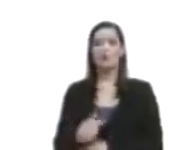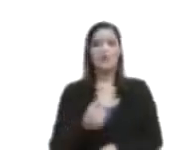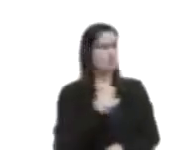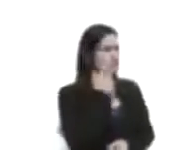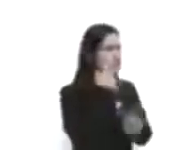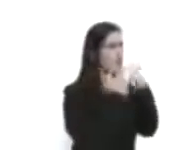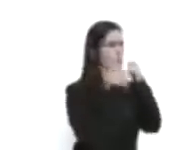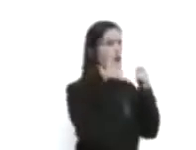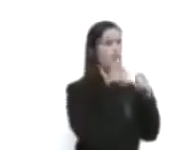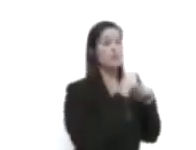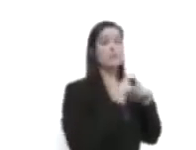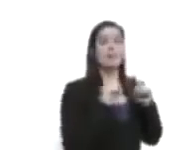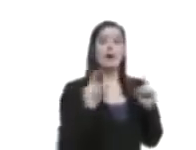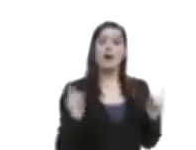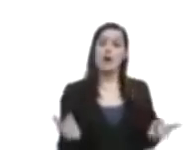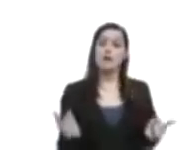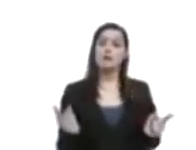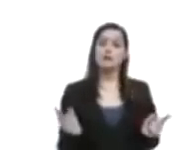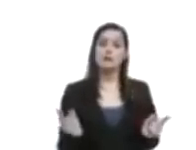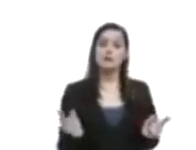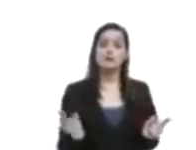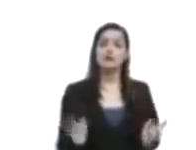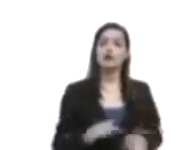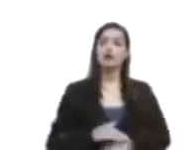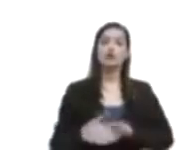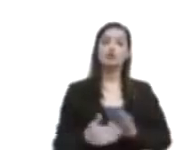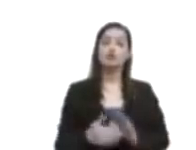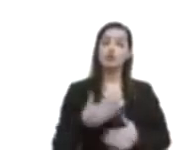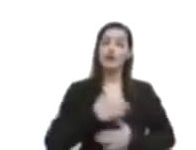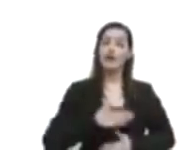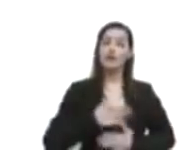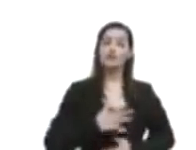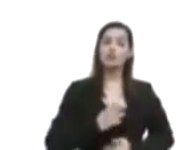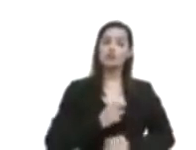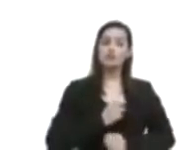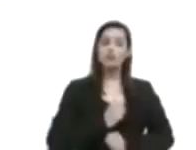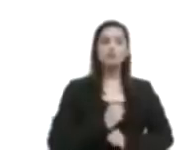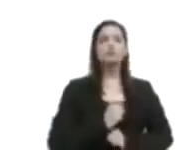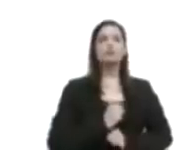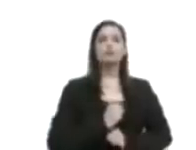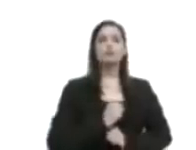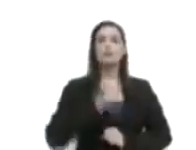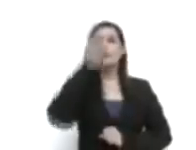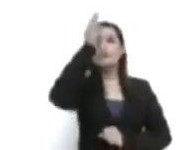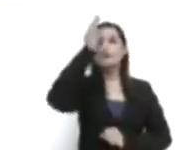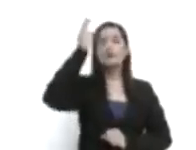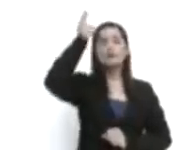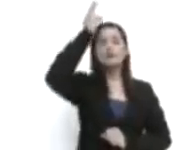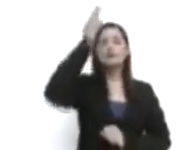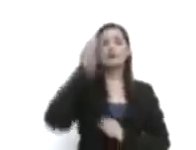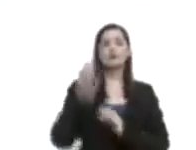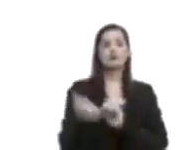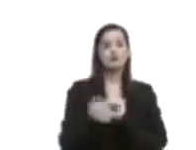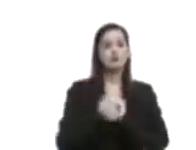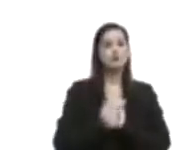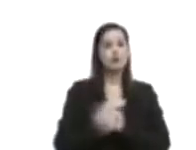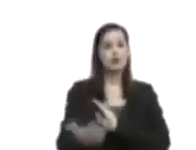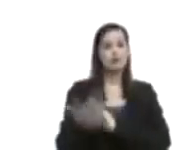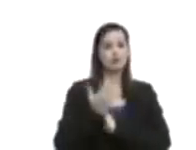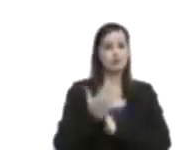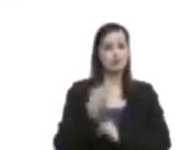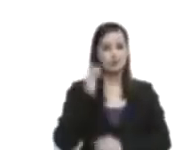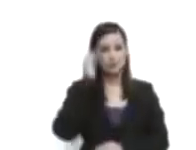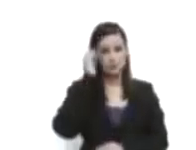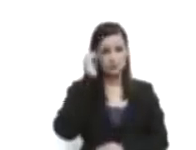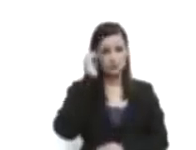isso. Entretanto, são todas contidas, dominadas pelo Espírito Santo. Segunda